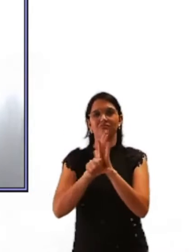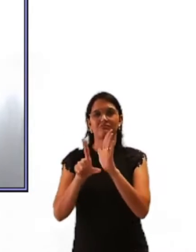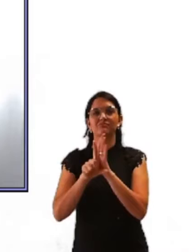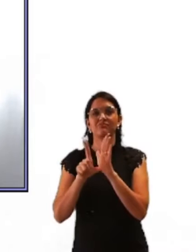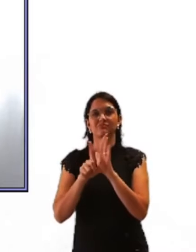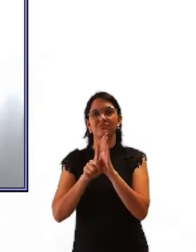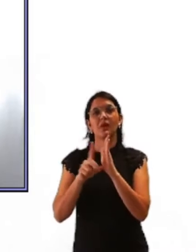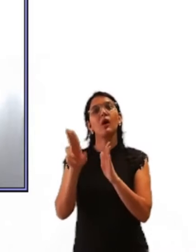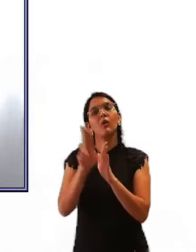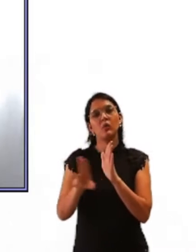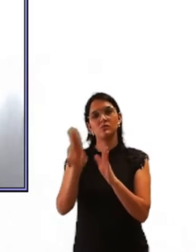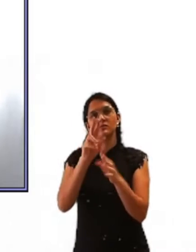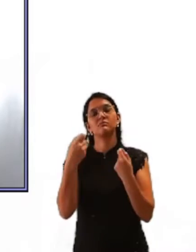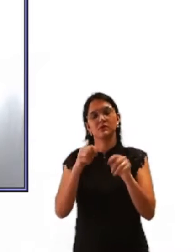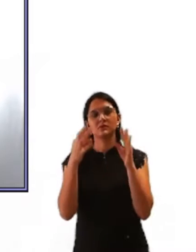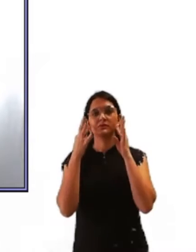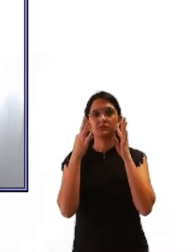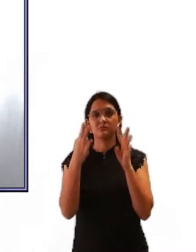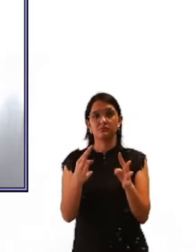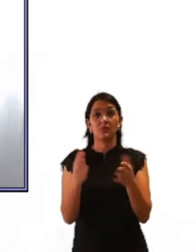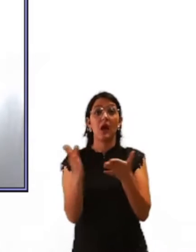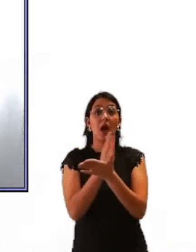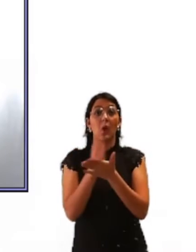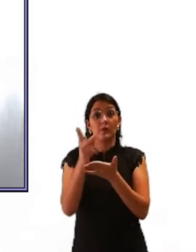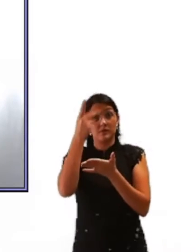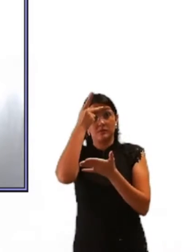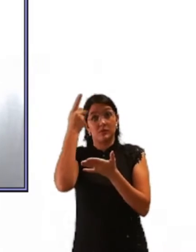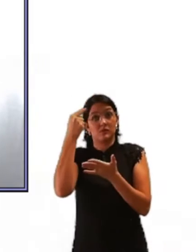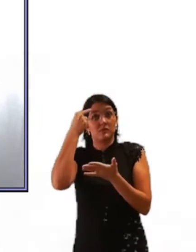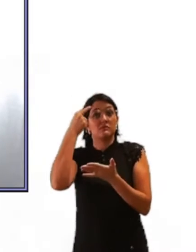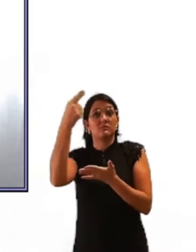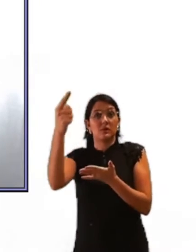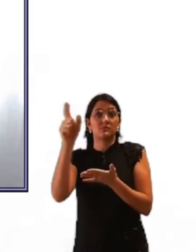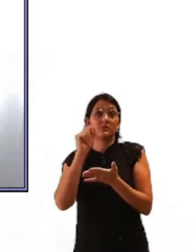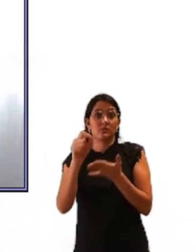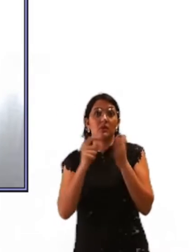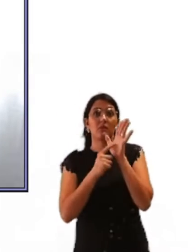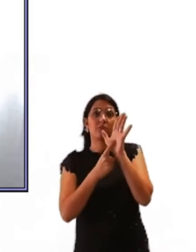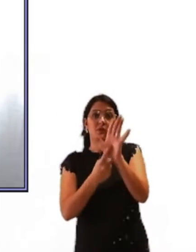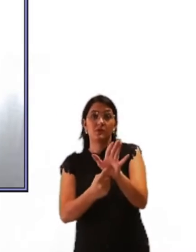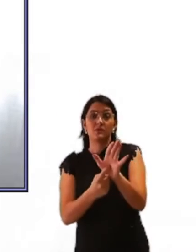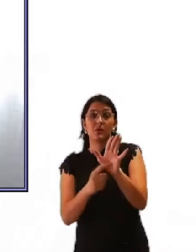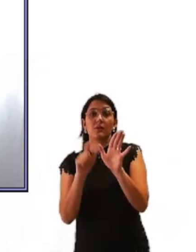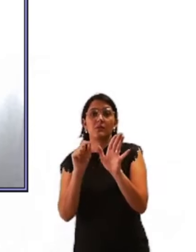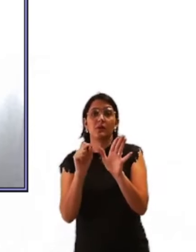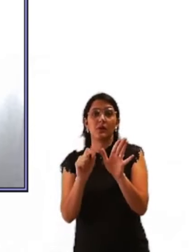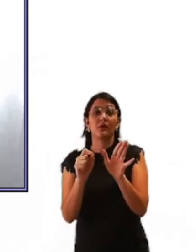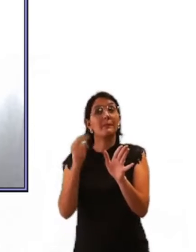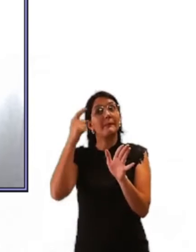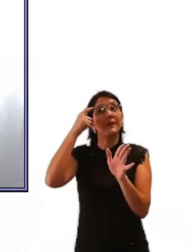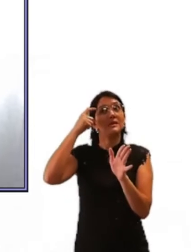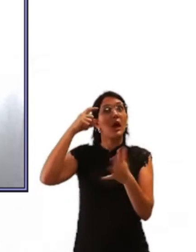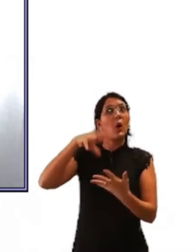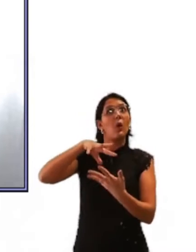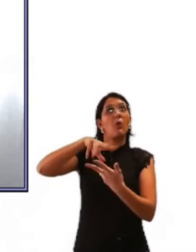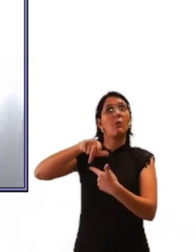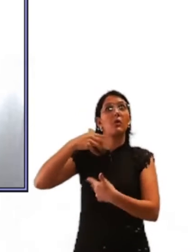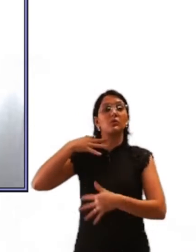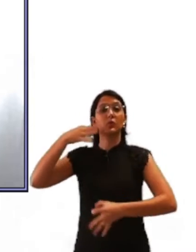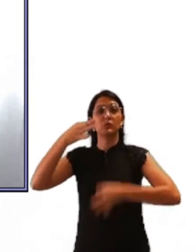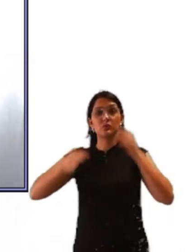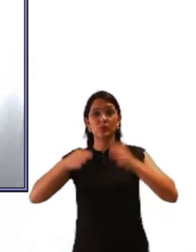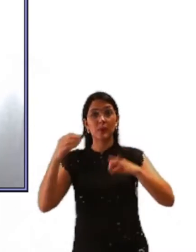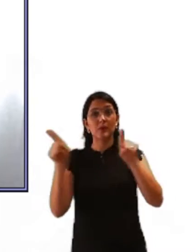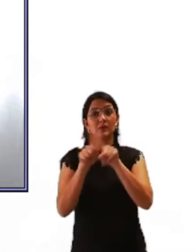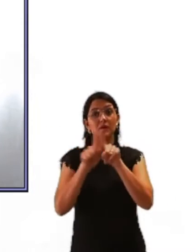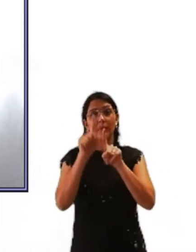são levados em consideração. Alguns autores chegam a apontar também, né, a visão de mundo do juiz nesse modelo ideológico,